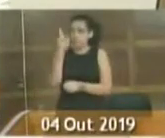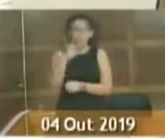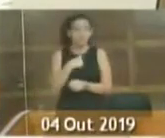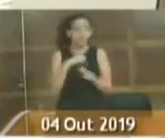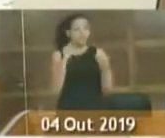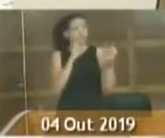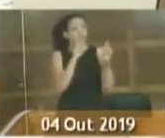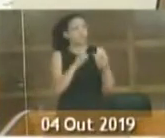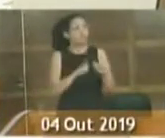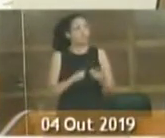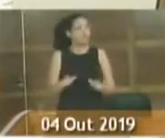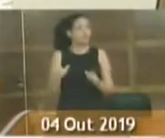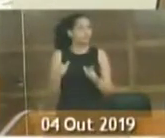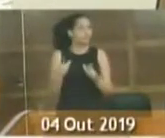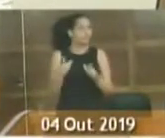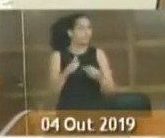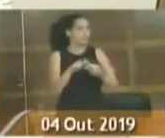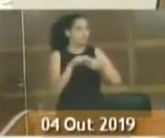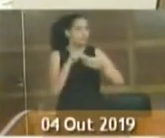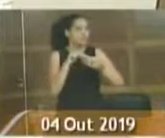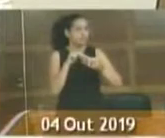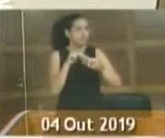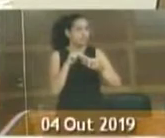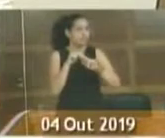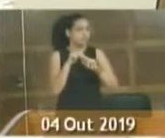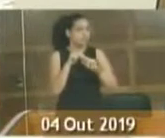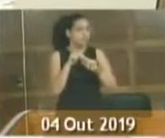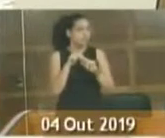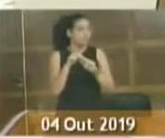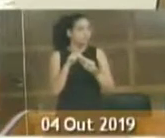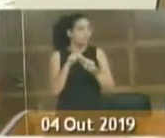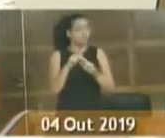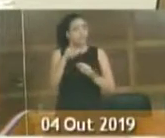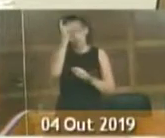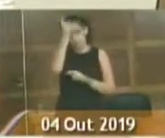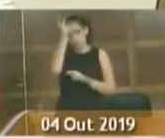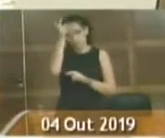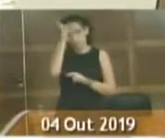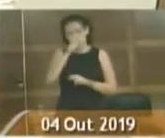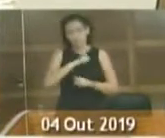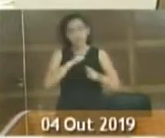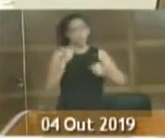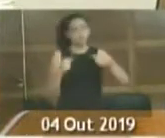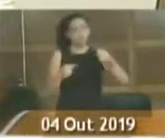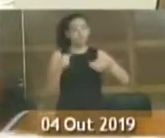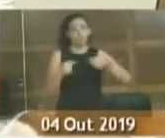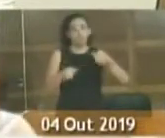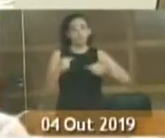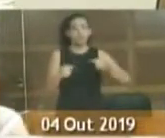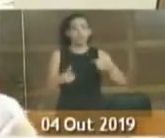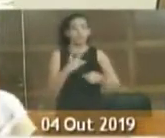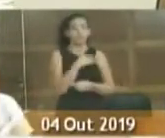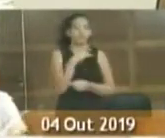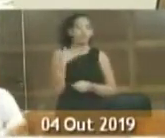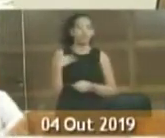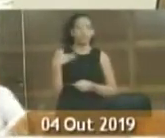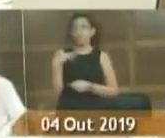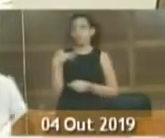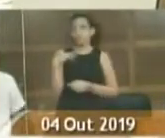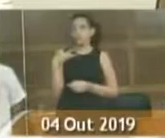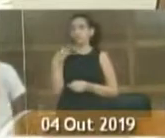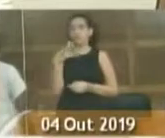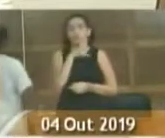muito feliz do município estar com políticas públicas voltadas para a saúde animal,